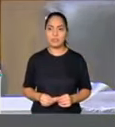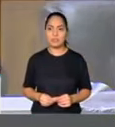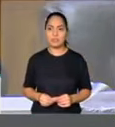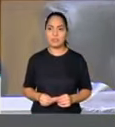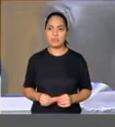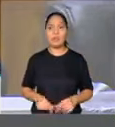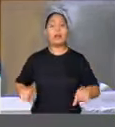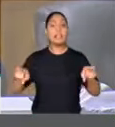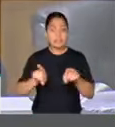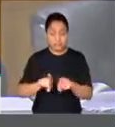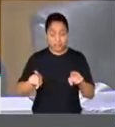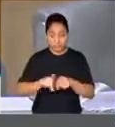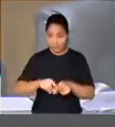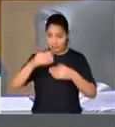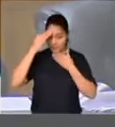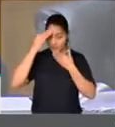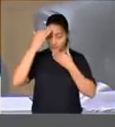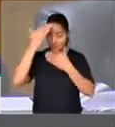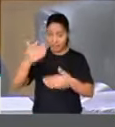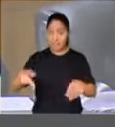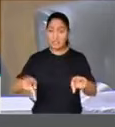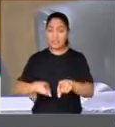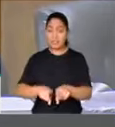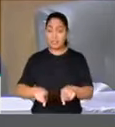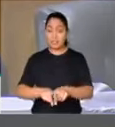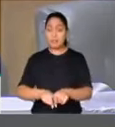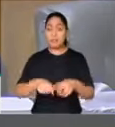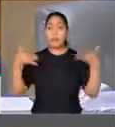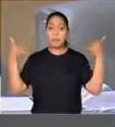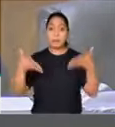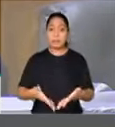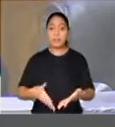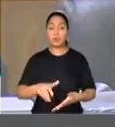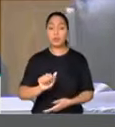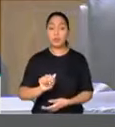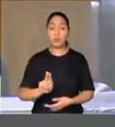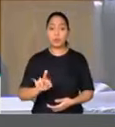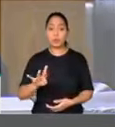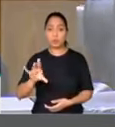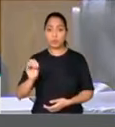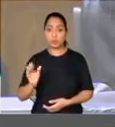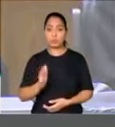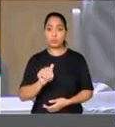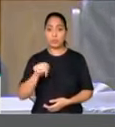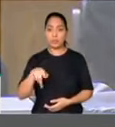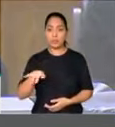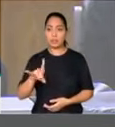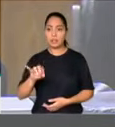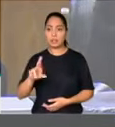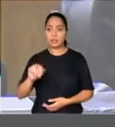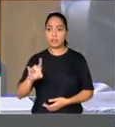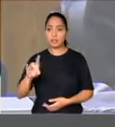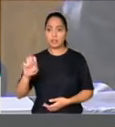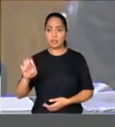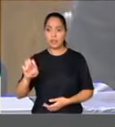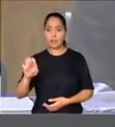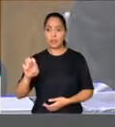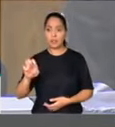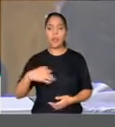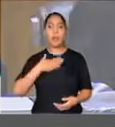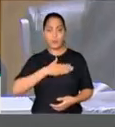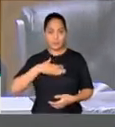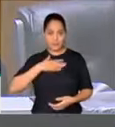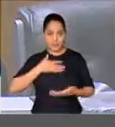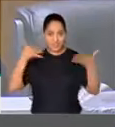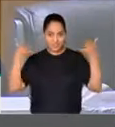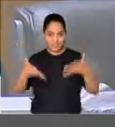Queria também agradecer muito a presença do Augusto Andrade, que é fundador do Grupo Arco-Íris do Rio de Janeiro. É um prazer tê-lo aqui. Do